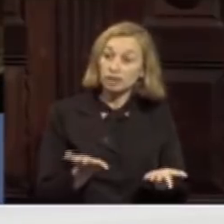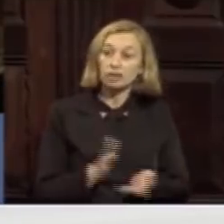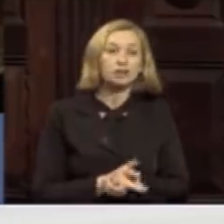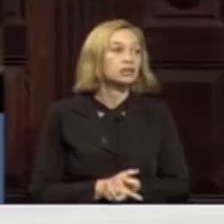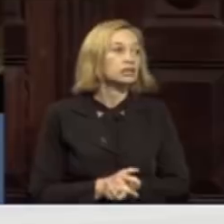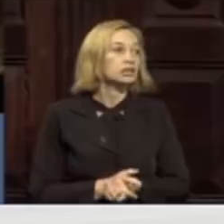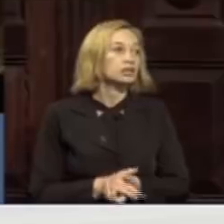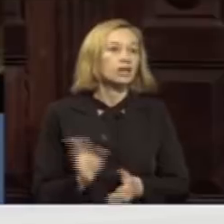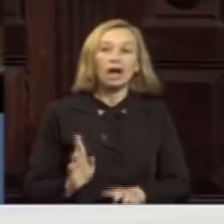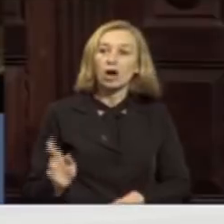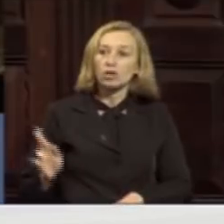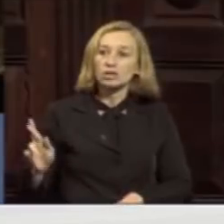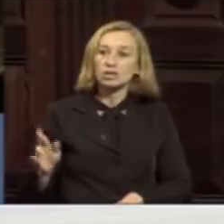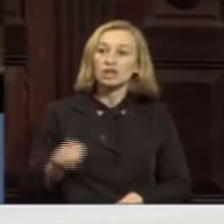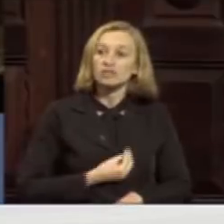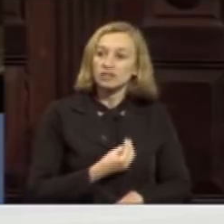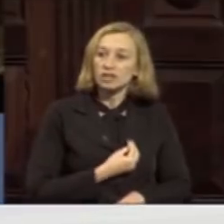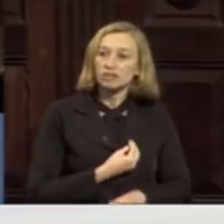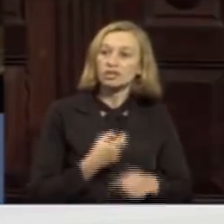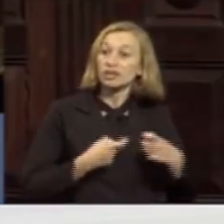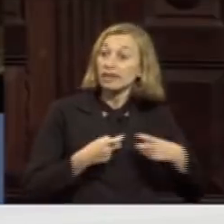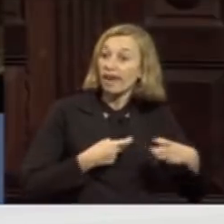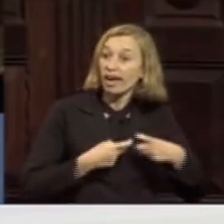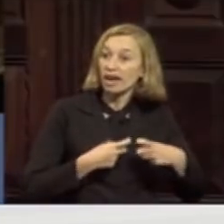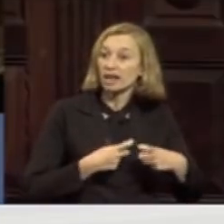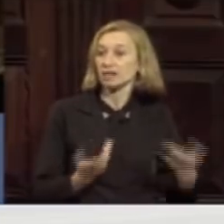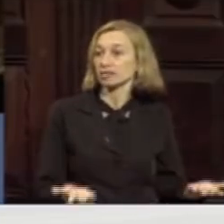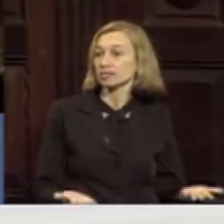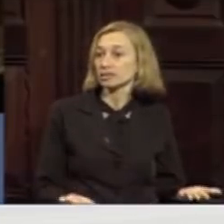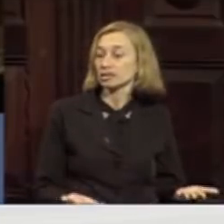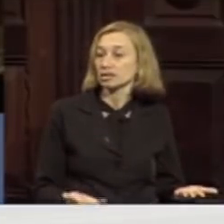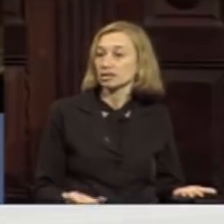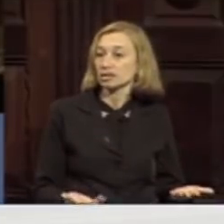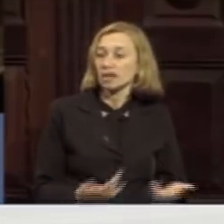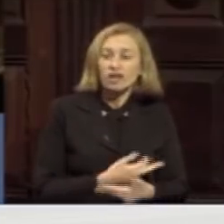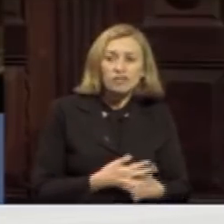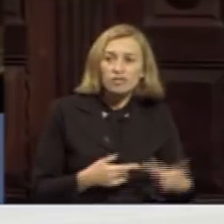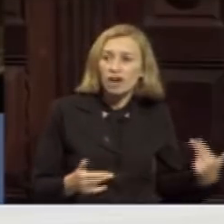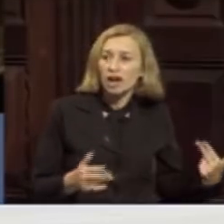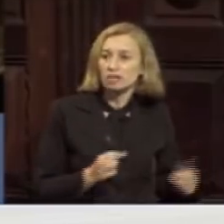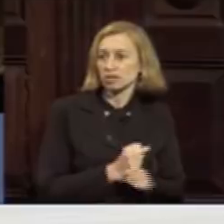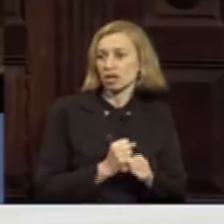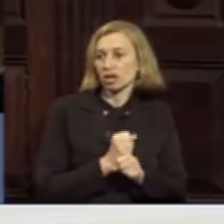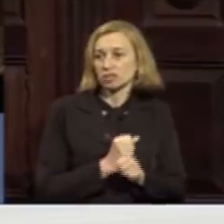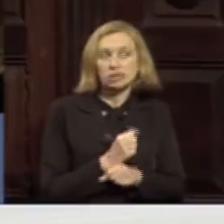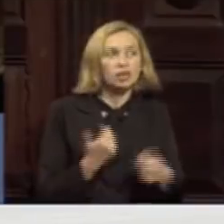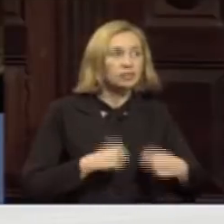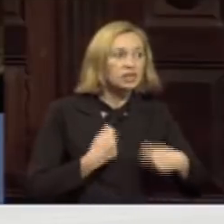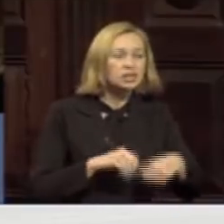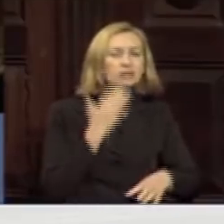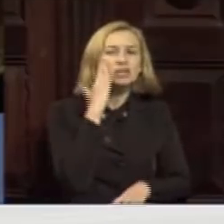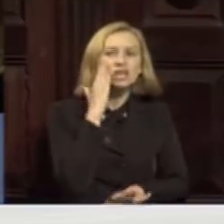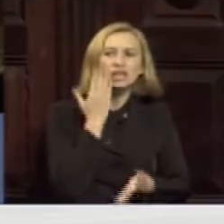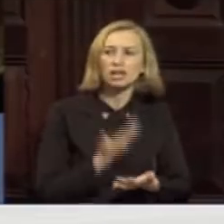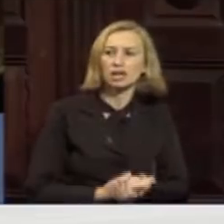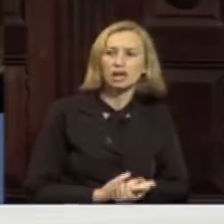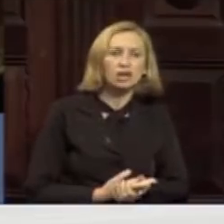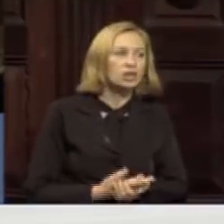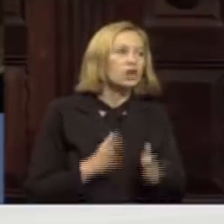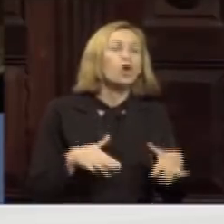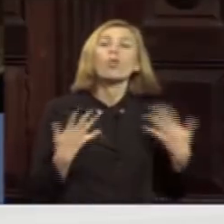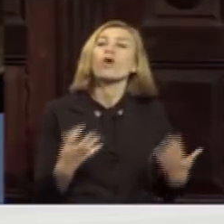a Rocinha vive em guerra civil não declarada há muito tempo. Então, é preciso entender qual é